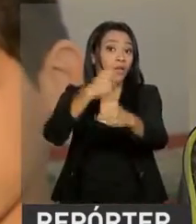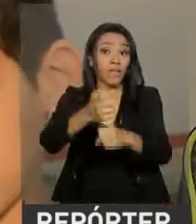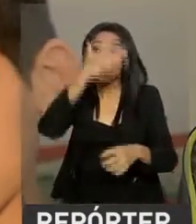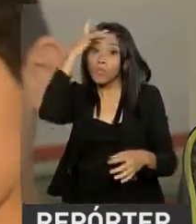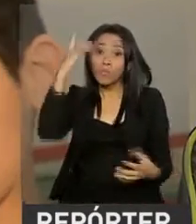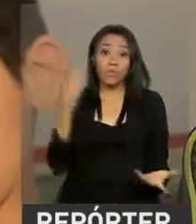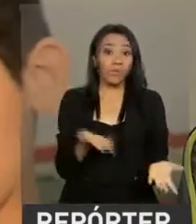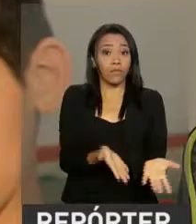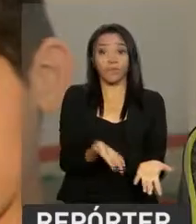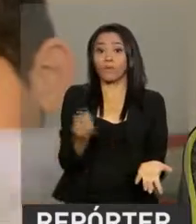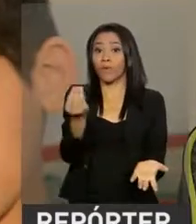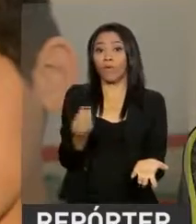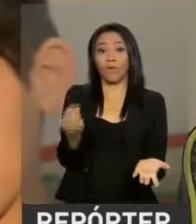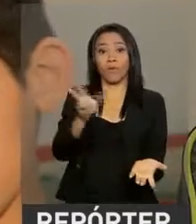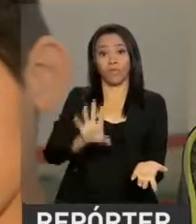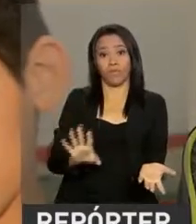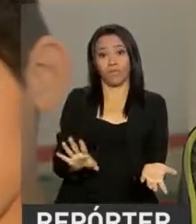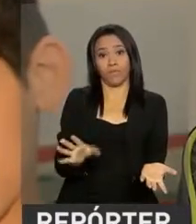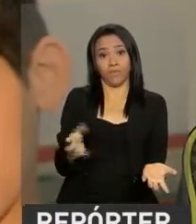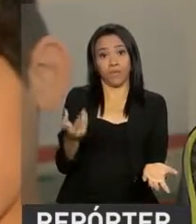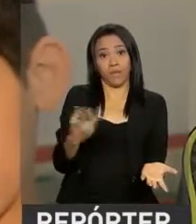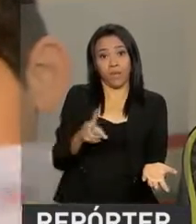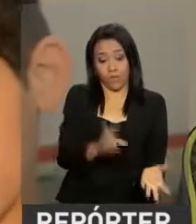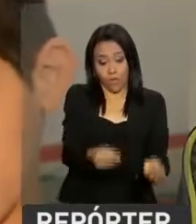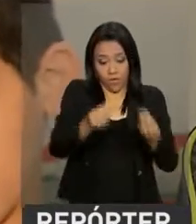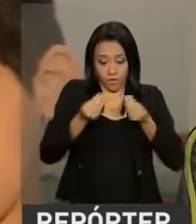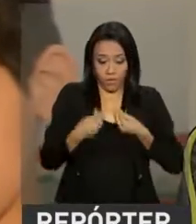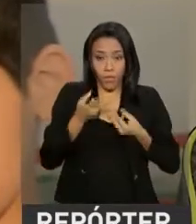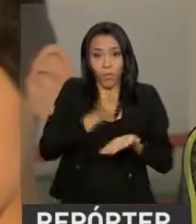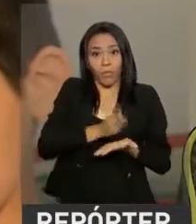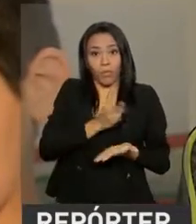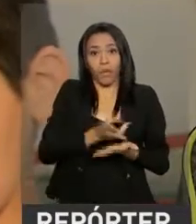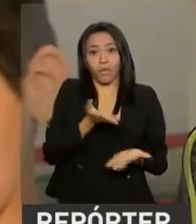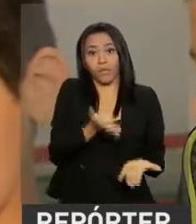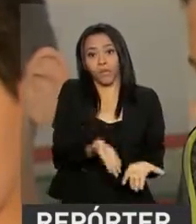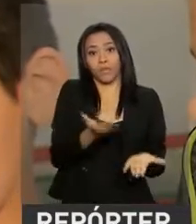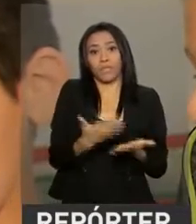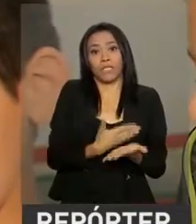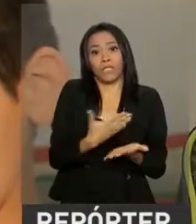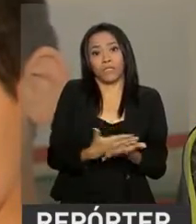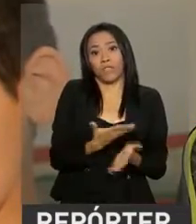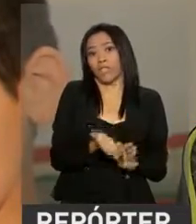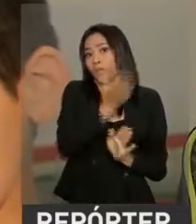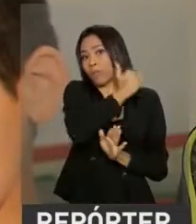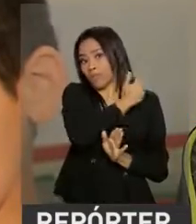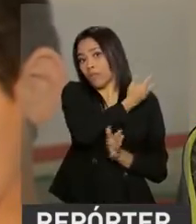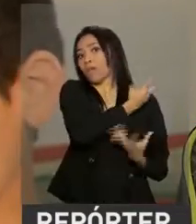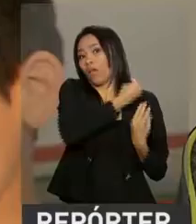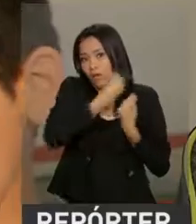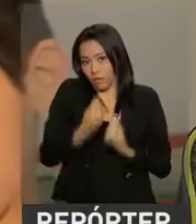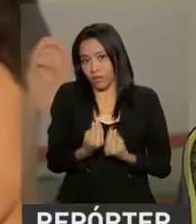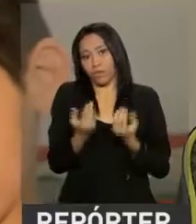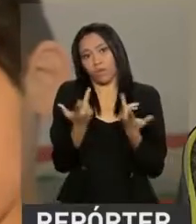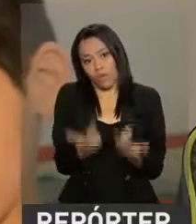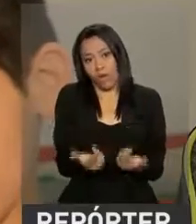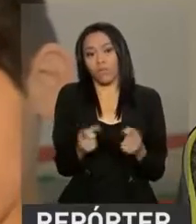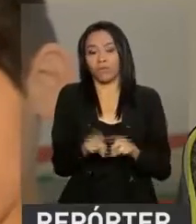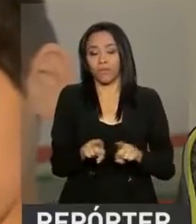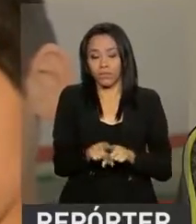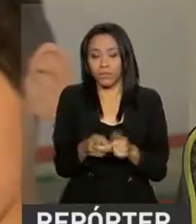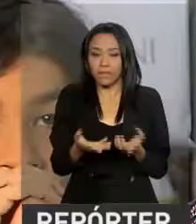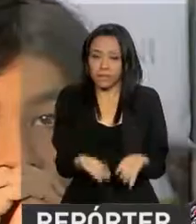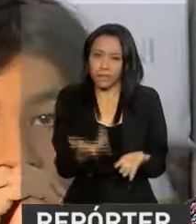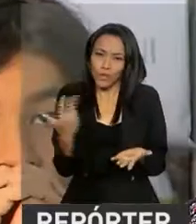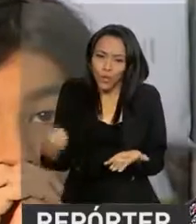pessoas a votar que não aconteça é recebido o mesmo livro que as pessoas é do ano passado os receberam